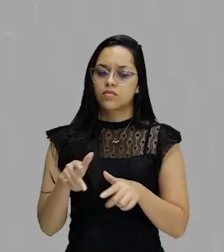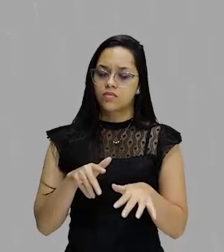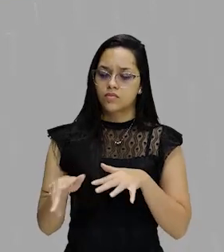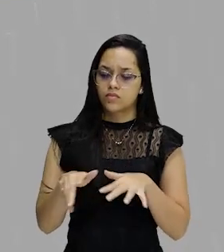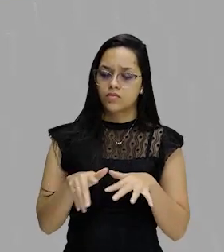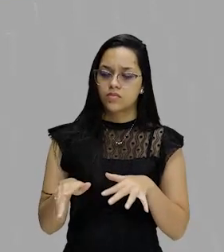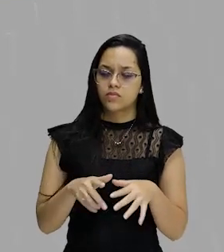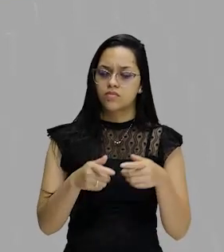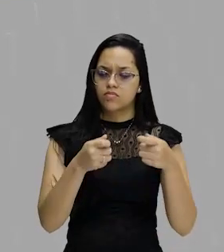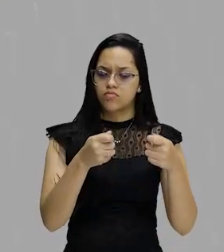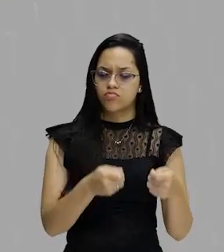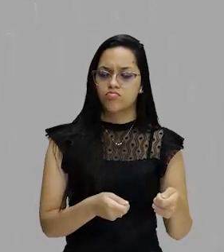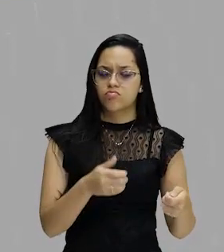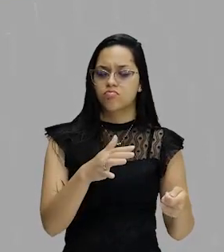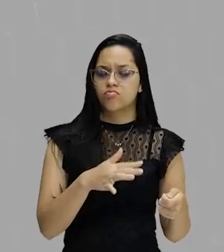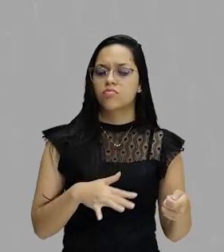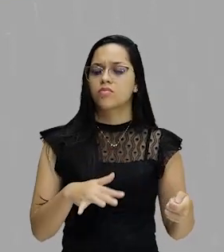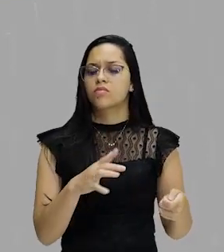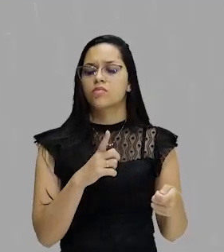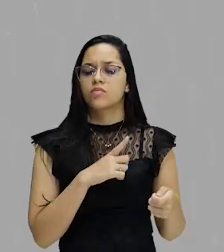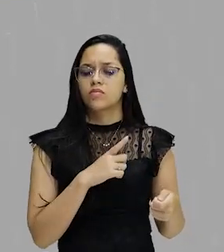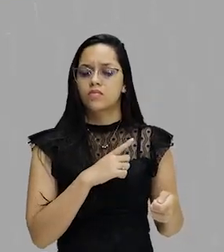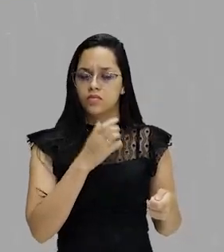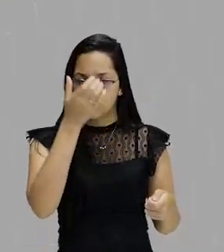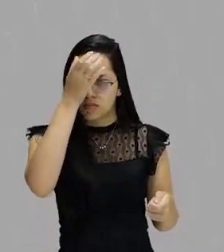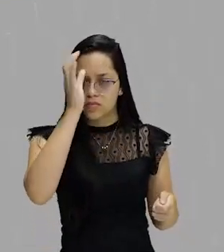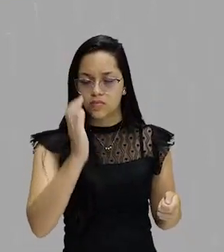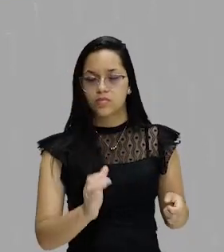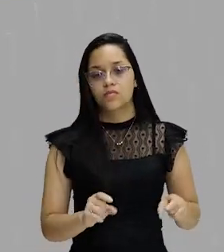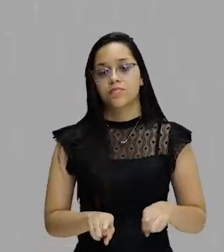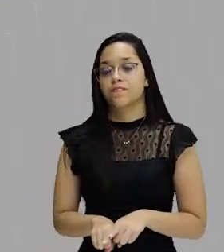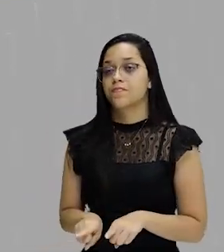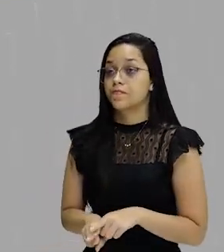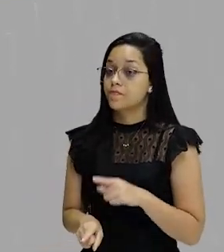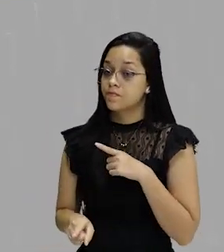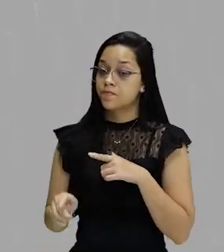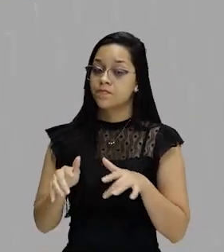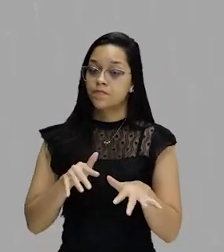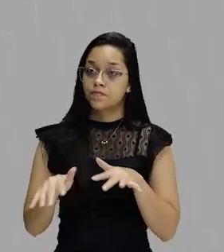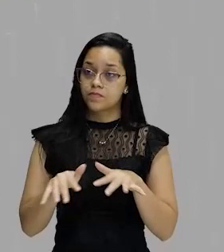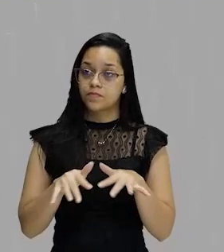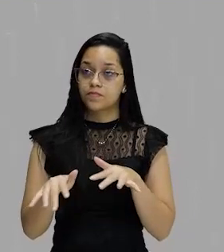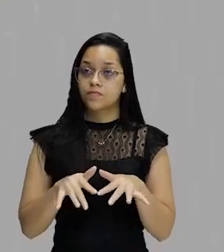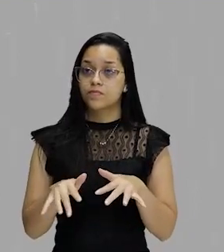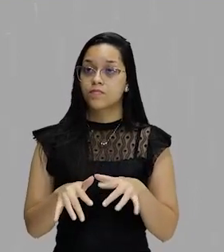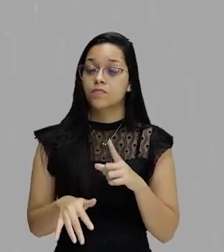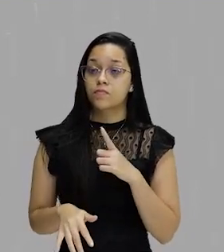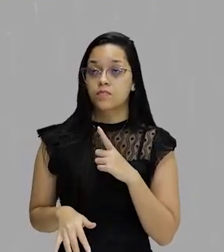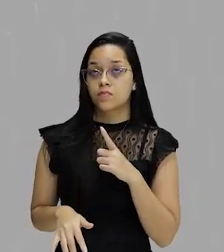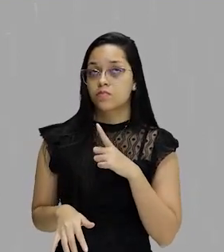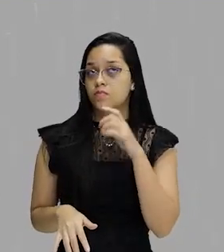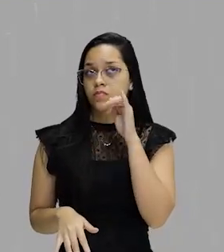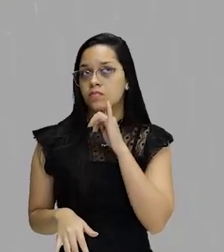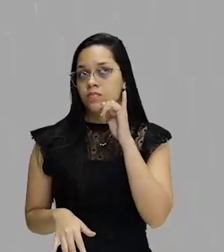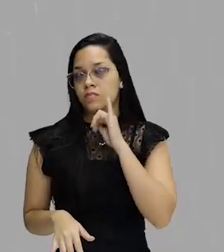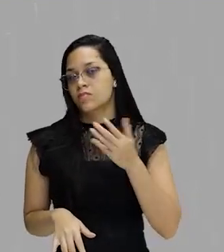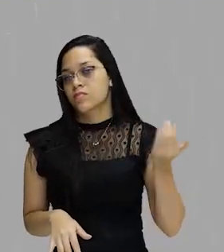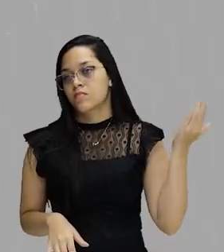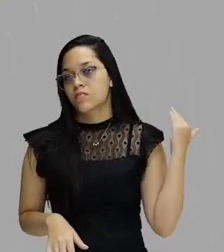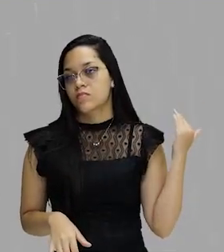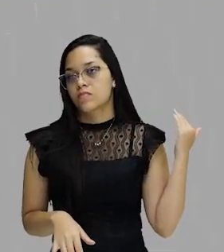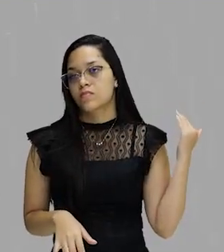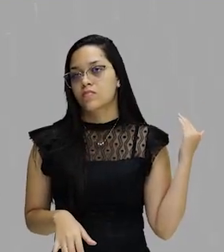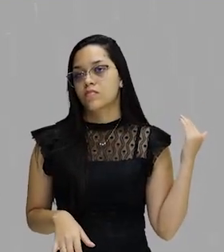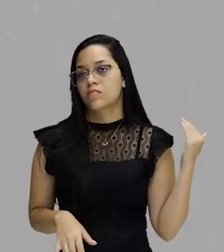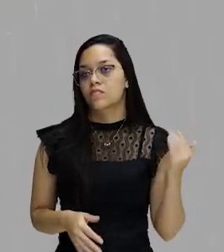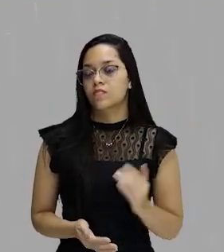de resistência no campo cultural, grande parte desses movimentos possui, por exemplo, na época, por incrível que